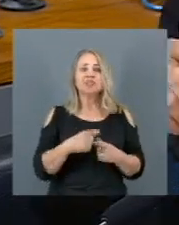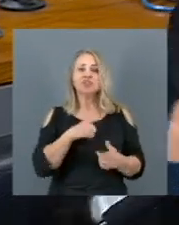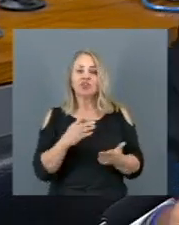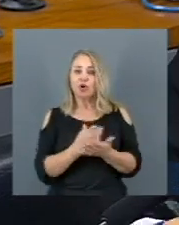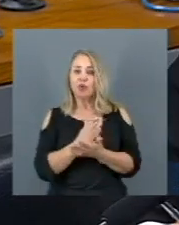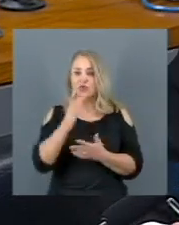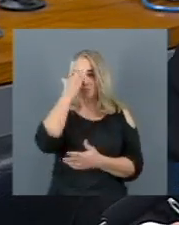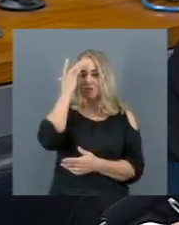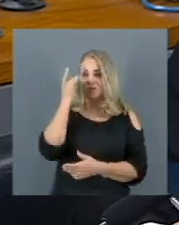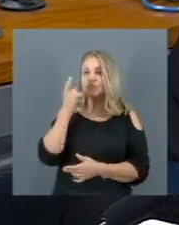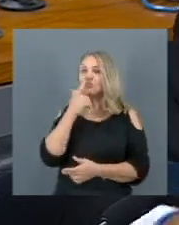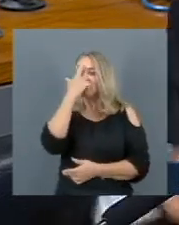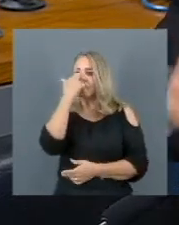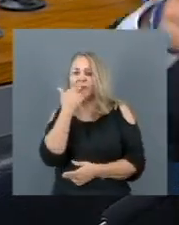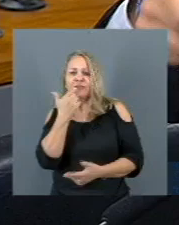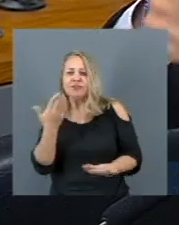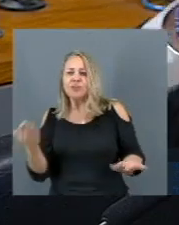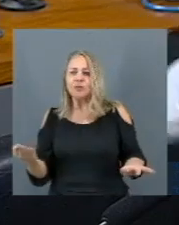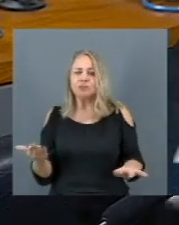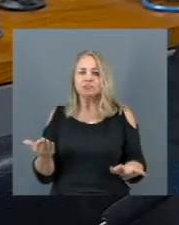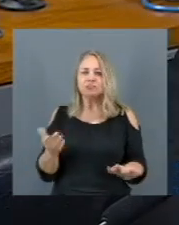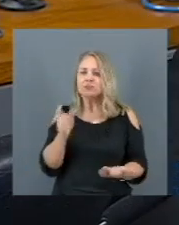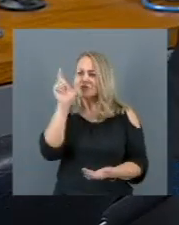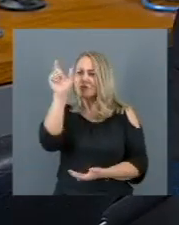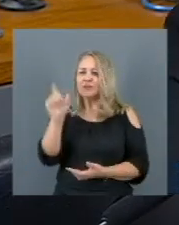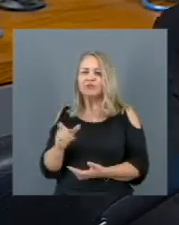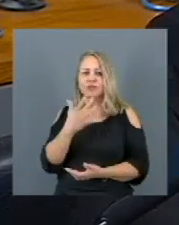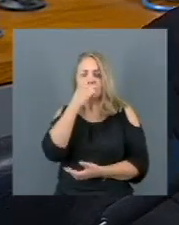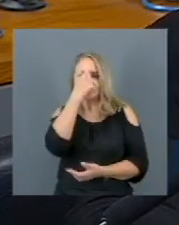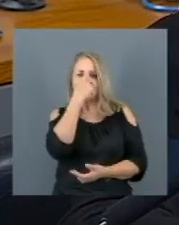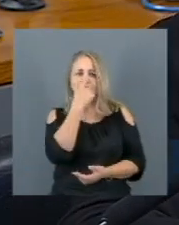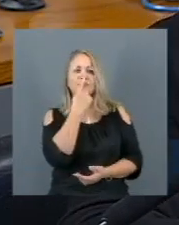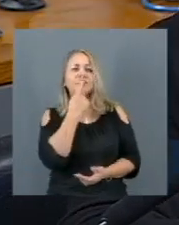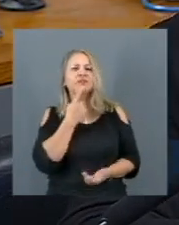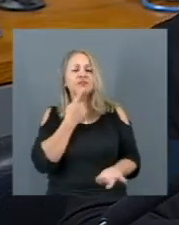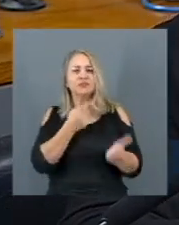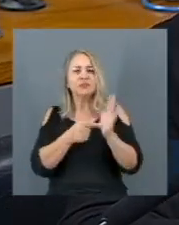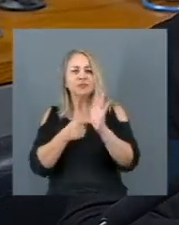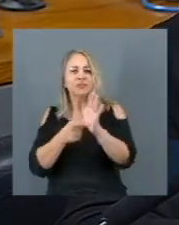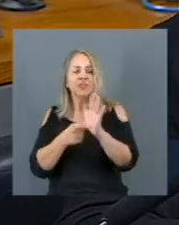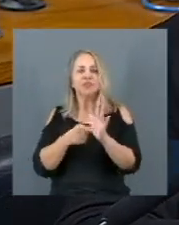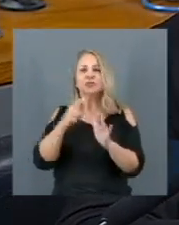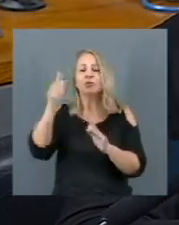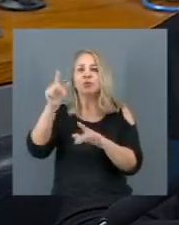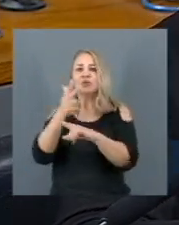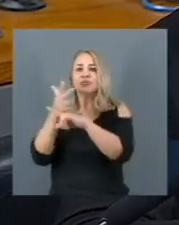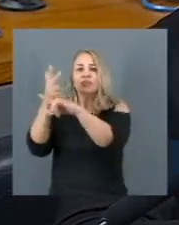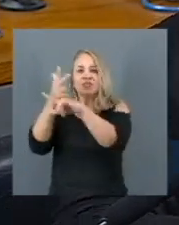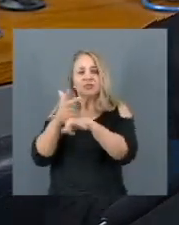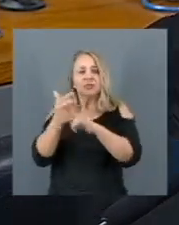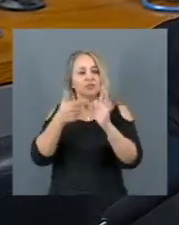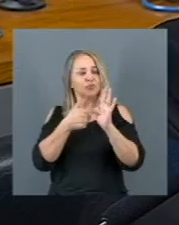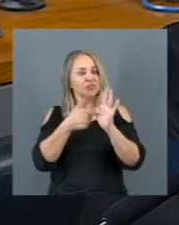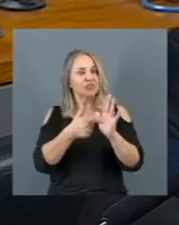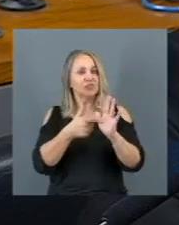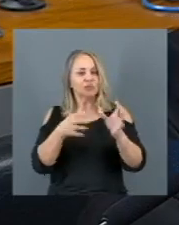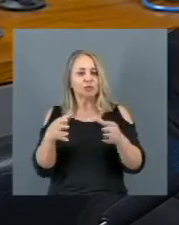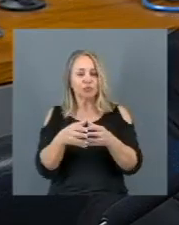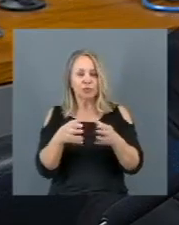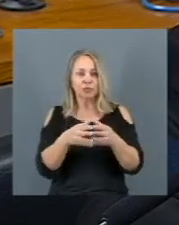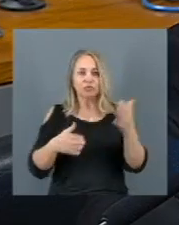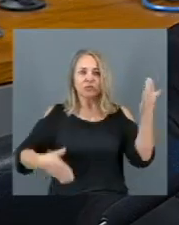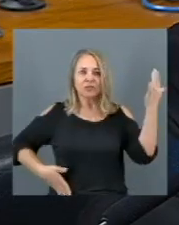esse perfil, como é que nós vamos ver no próximo vídeo. Bota o próximo vídeo aí, por favor. Falando em facção criminosa, vamos